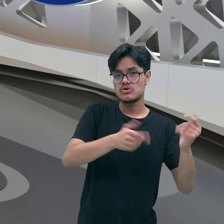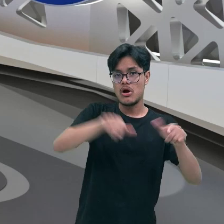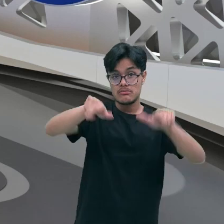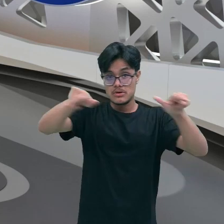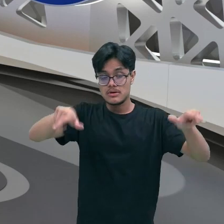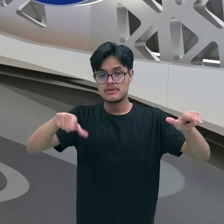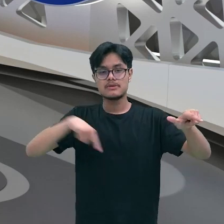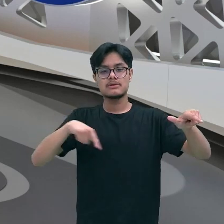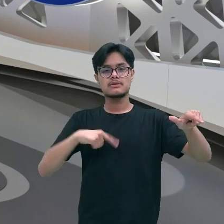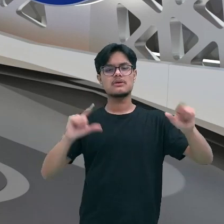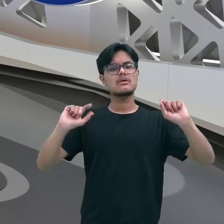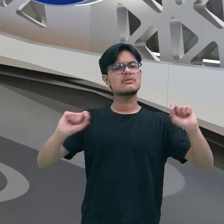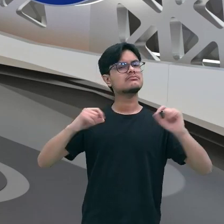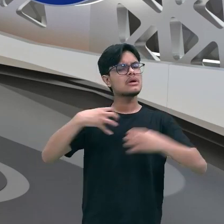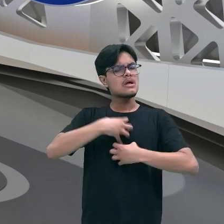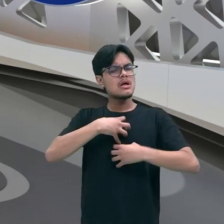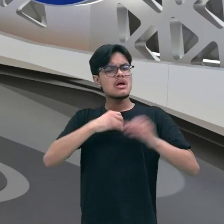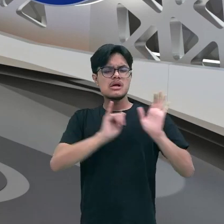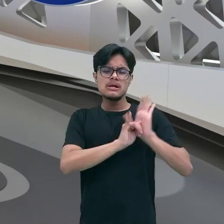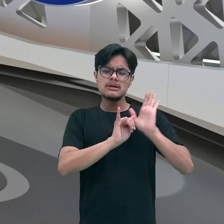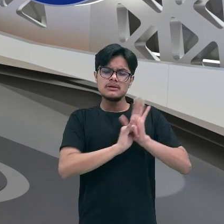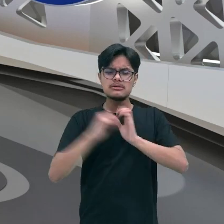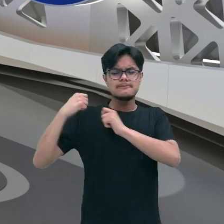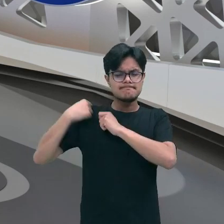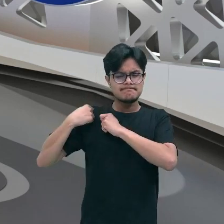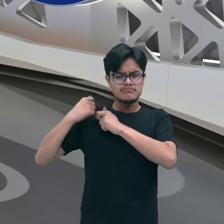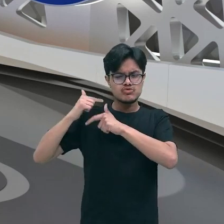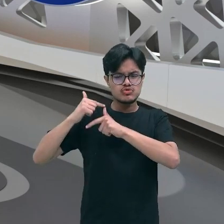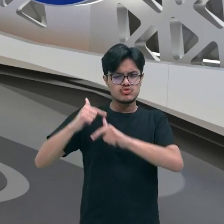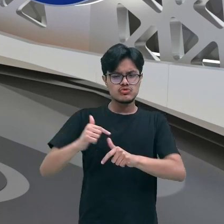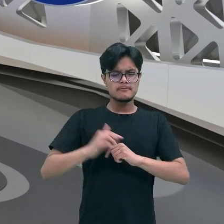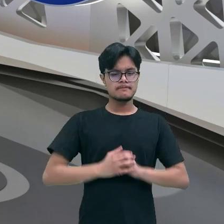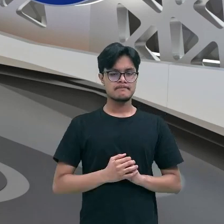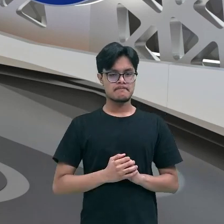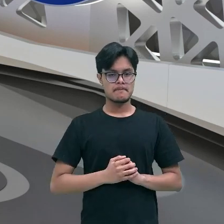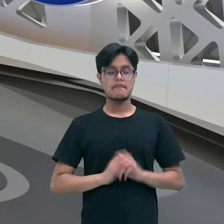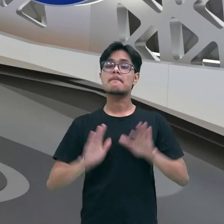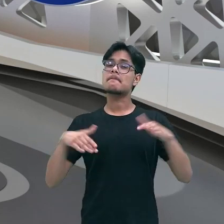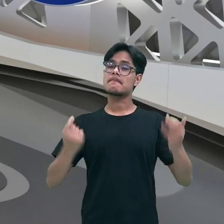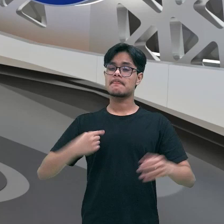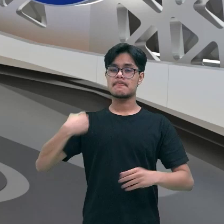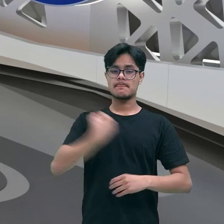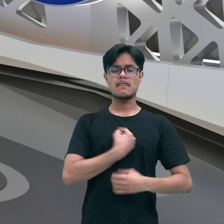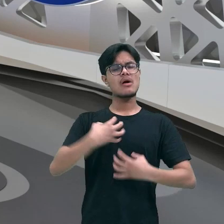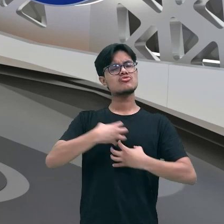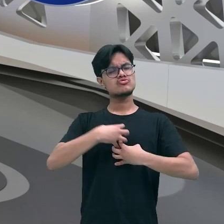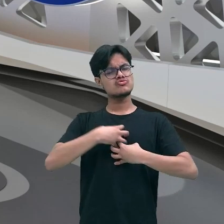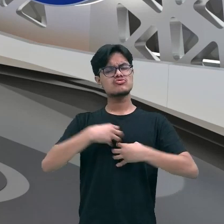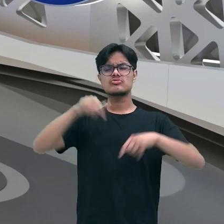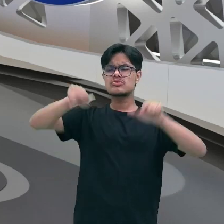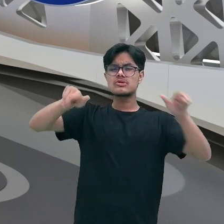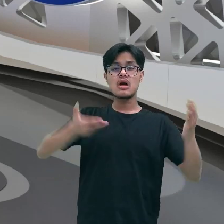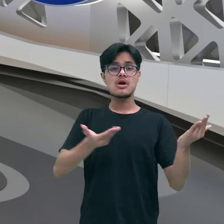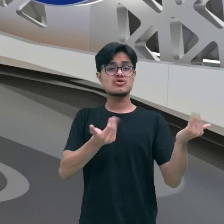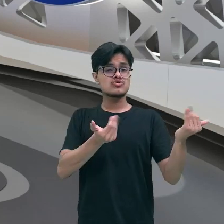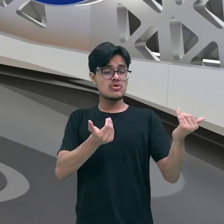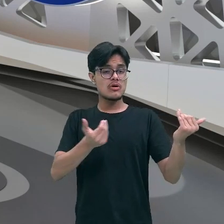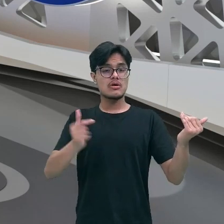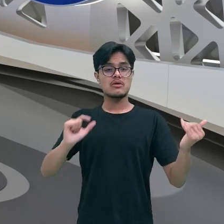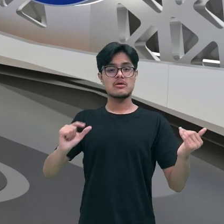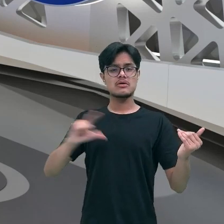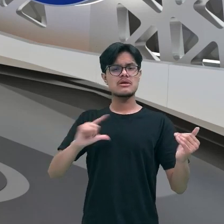vir carregando aí toda a sua bagagem cultural. Por isso, dizermos que o ser jovem é um